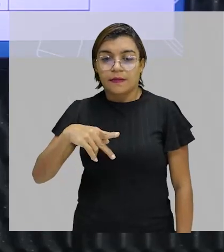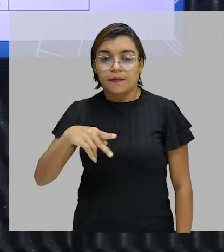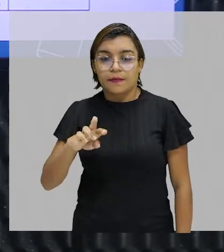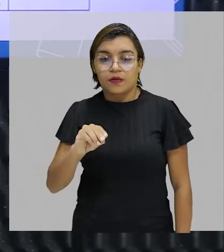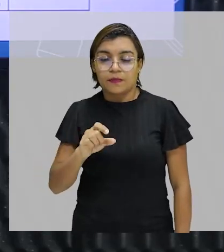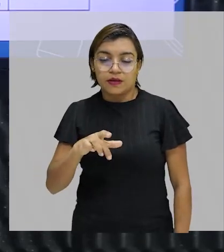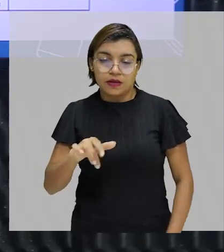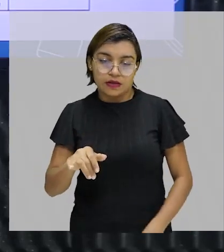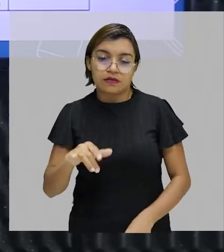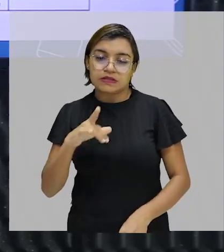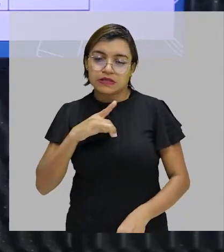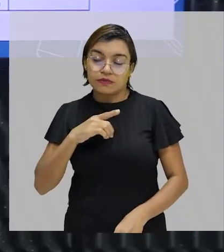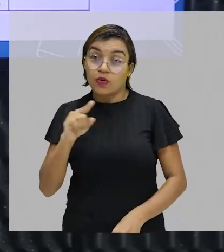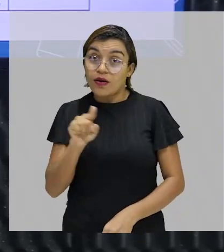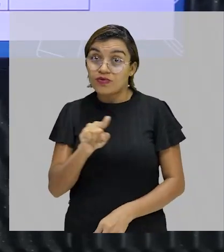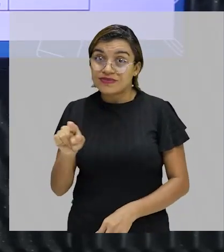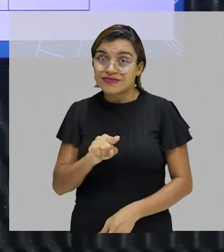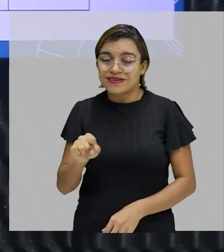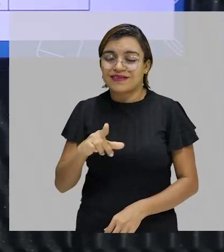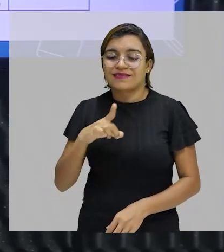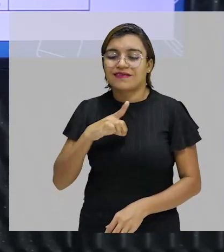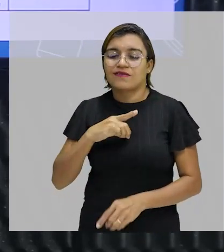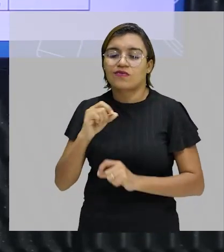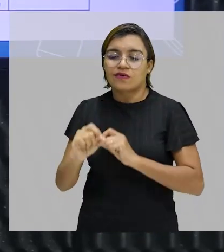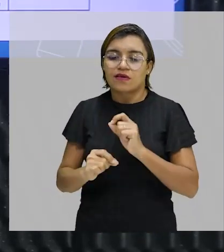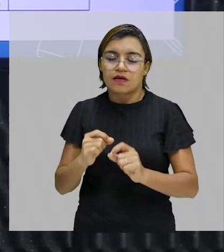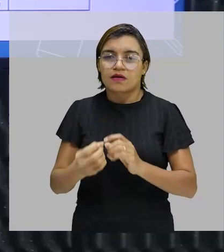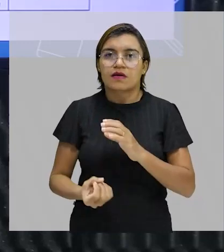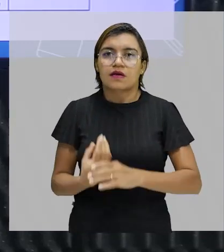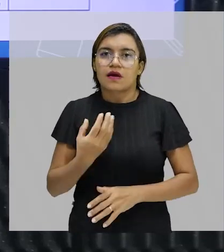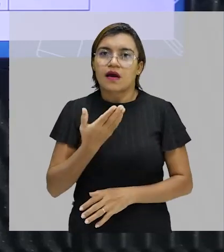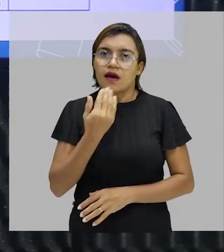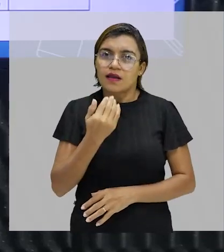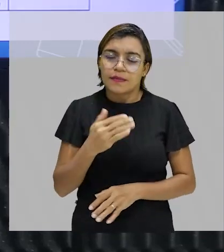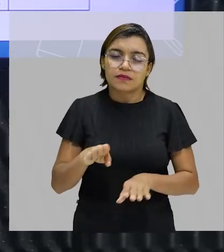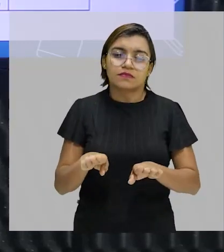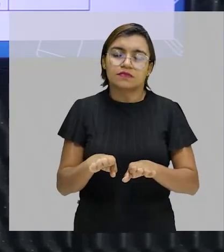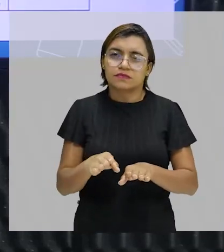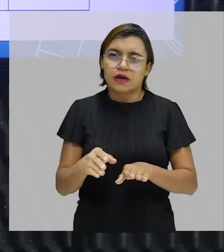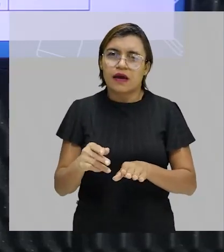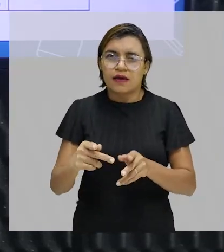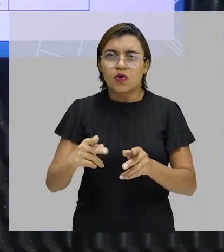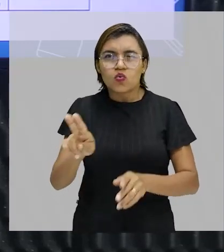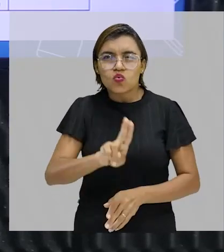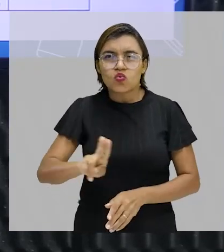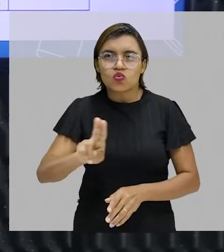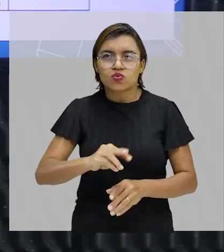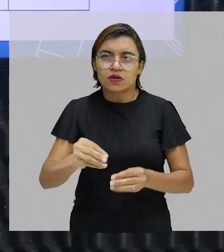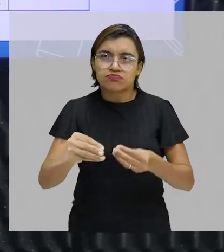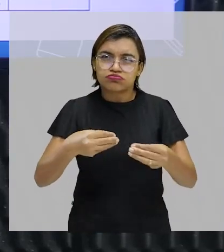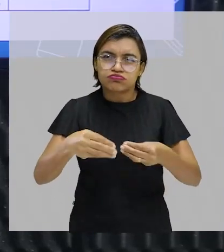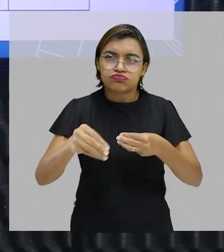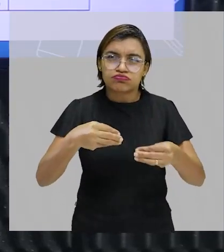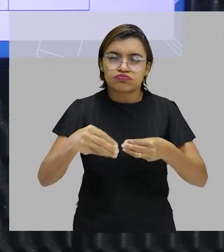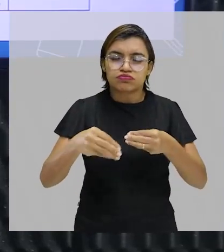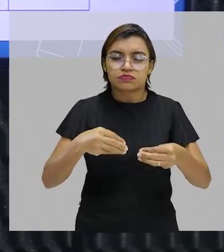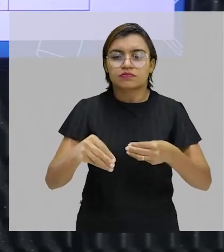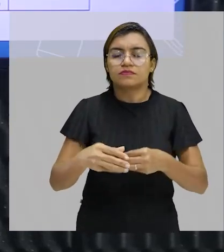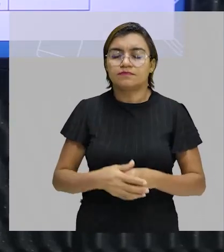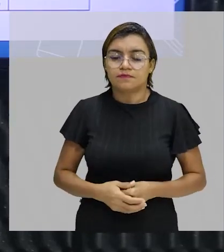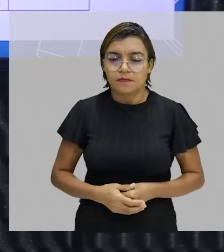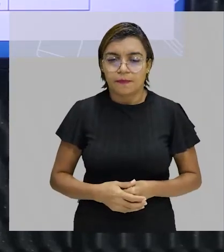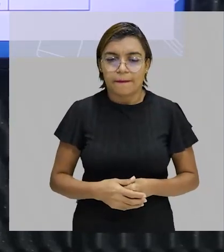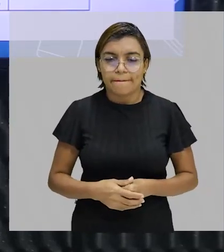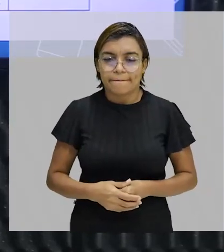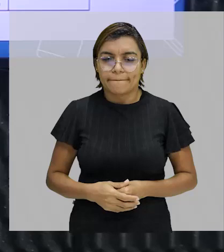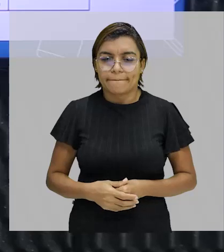né? Embalagens descartáveis de alimentos, fabricação de pratos, matéria-prima para a fabricação do isopor.